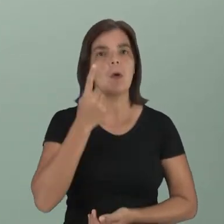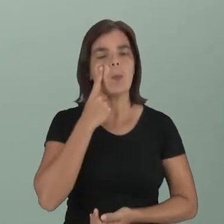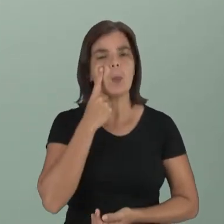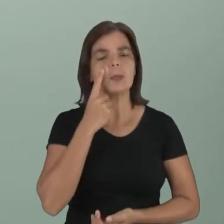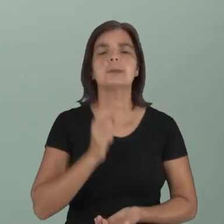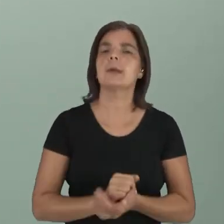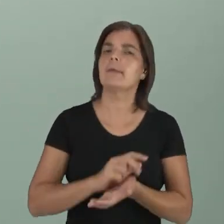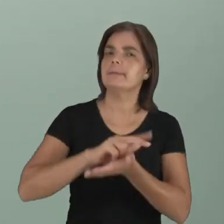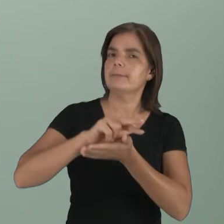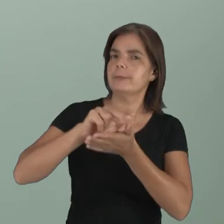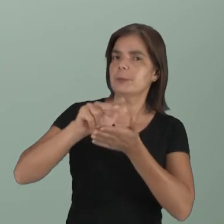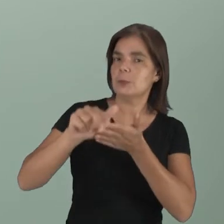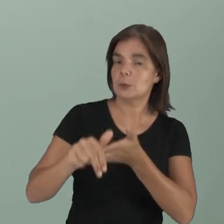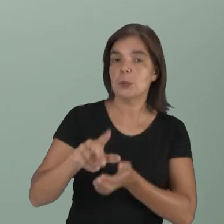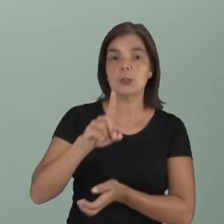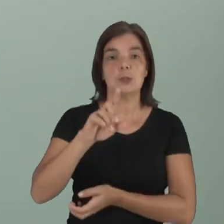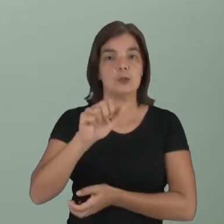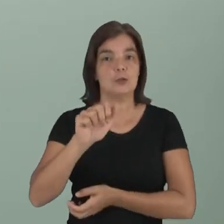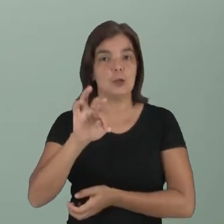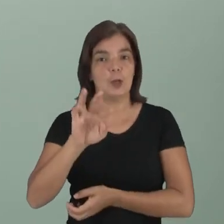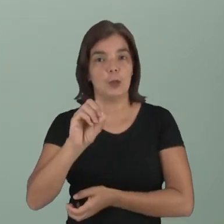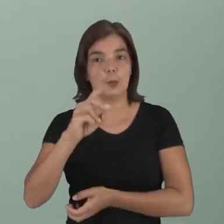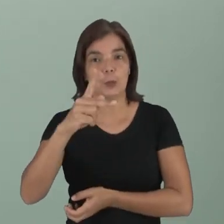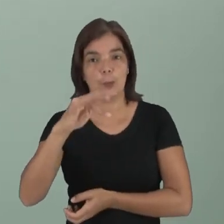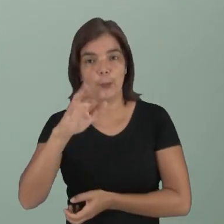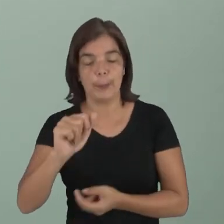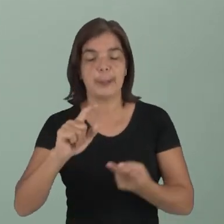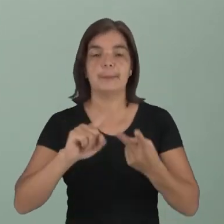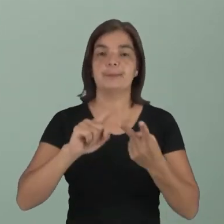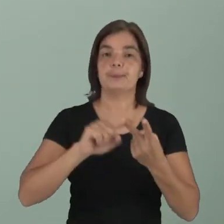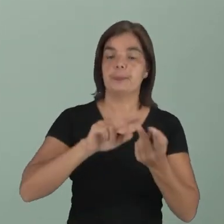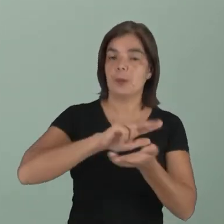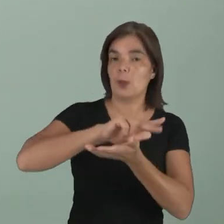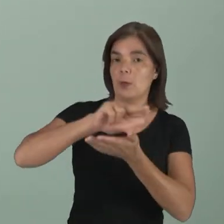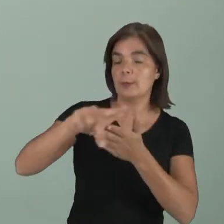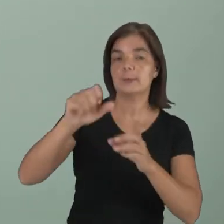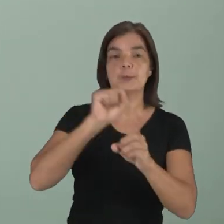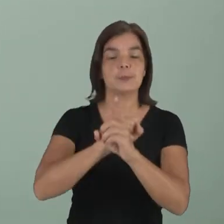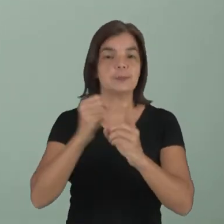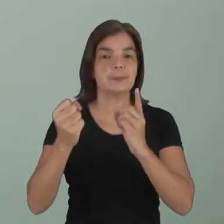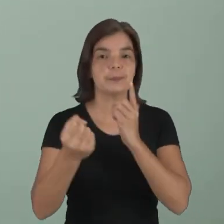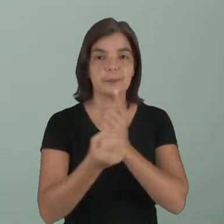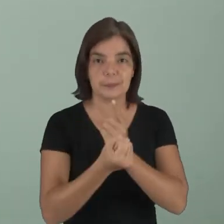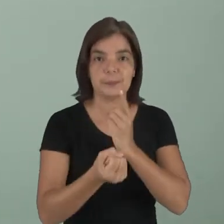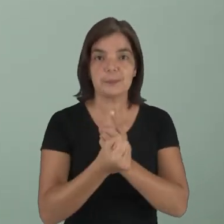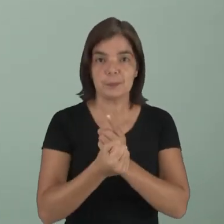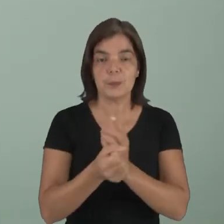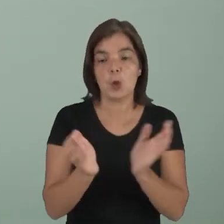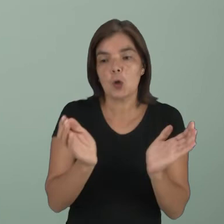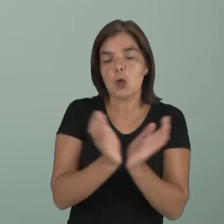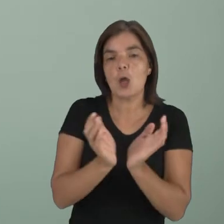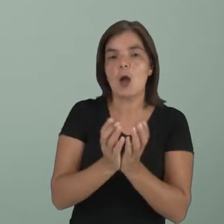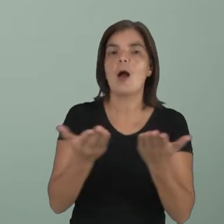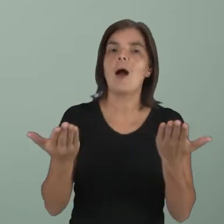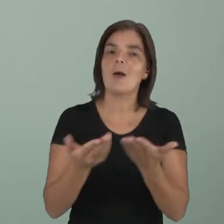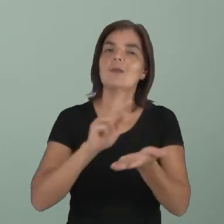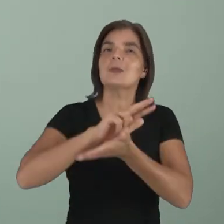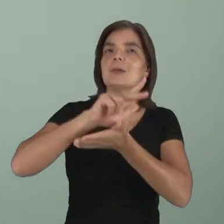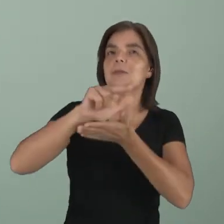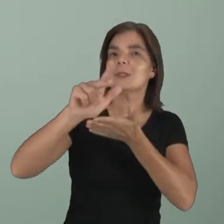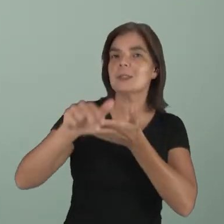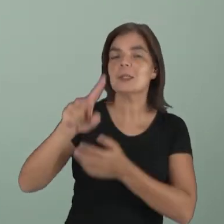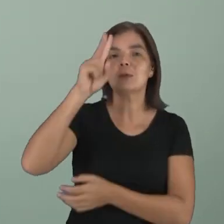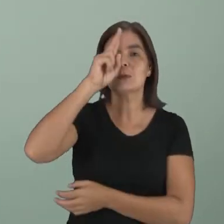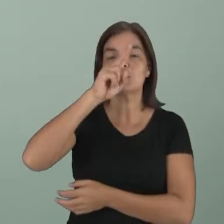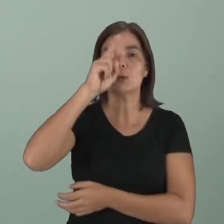Gente, falamos da variação diatópica, que é a regional, falamos da variação social, que ela é de grupos, e agora vamos